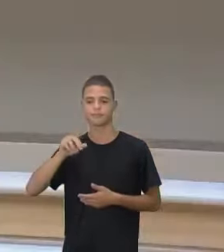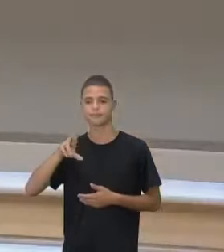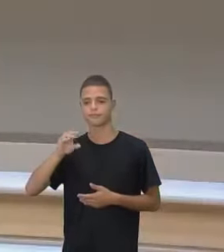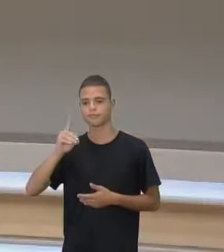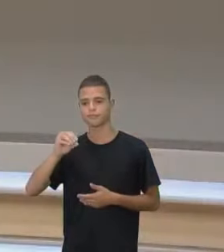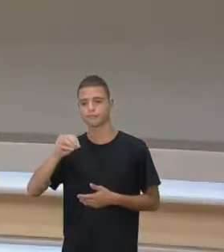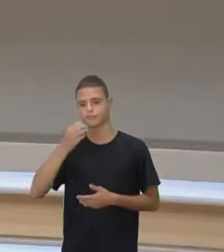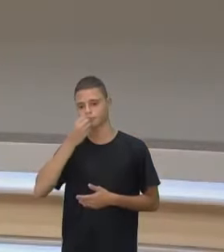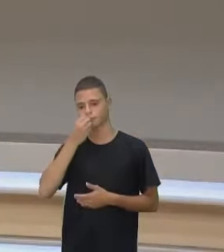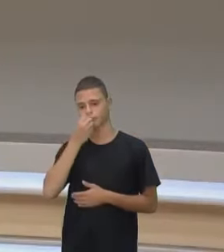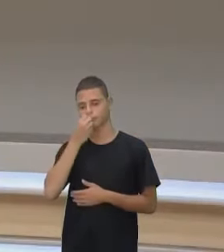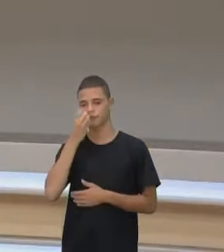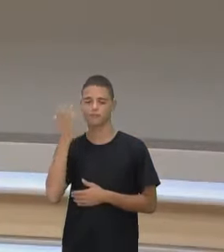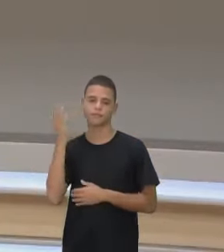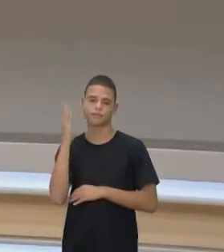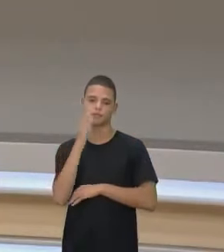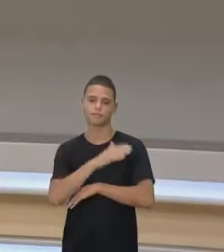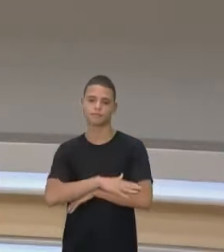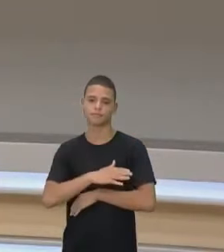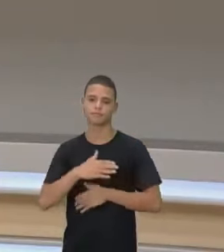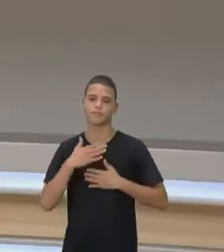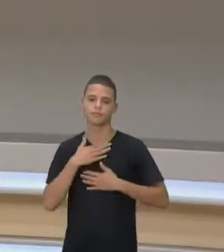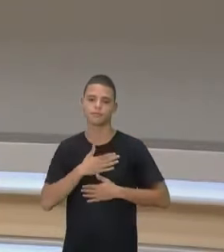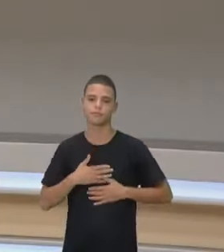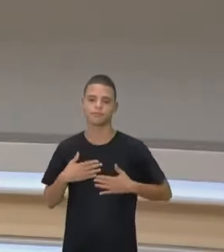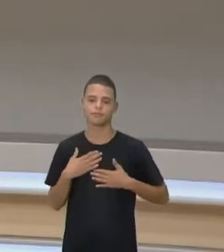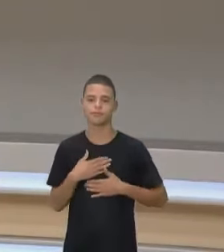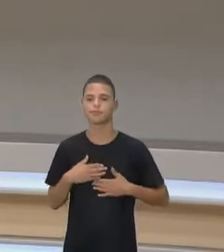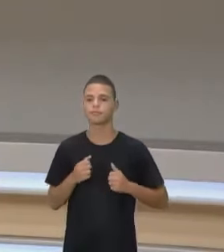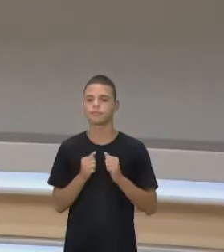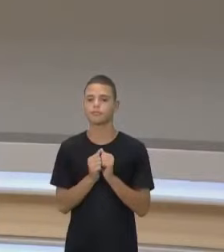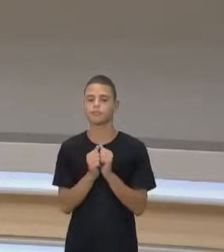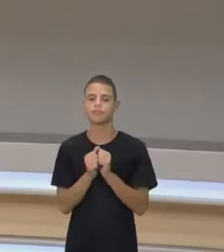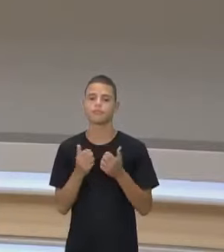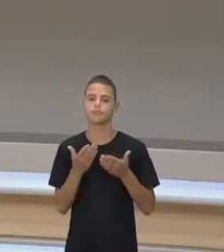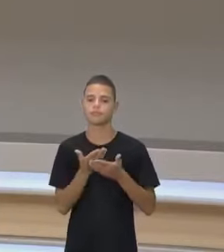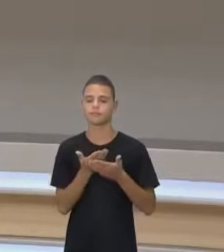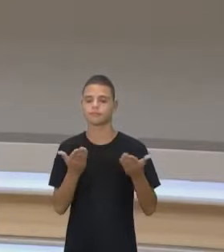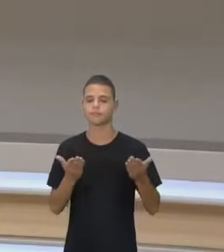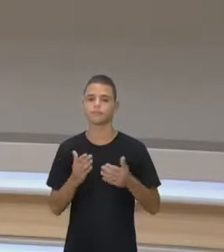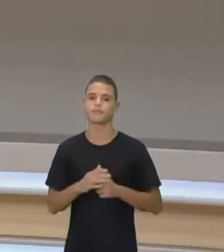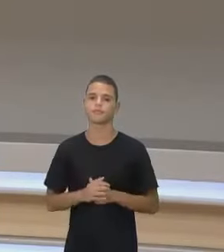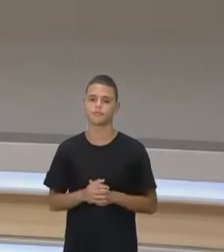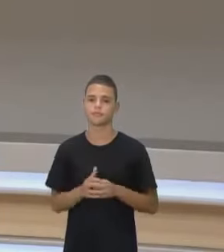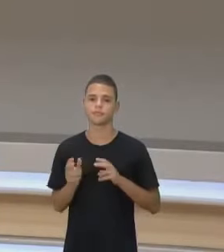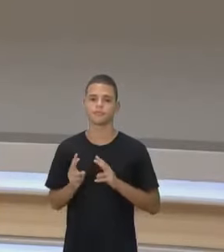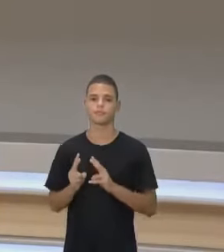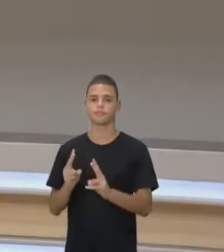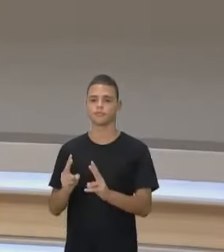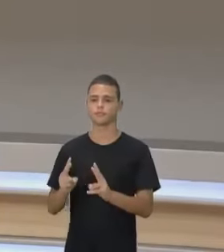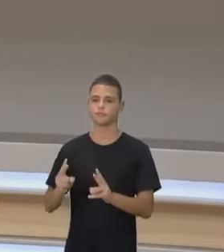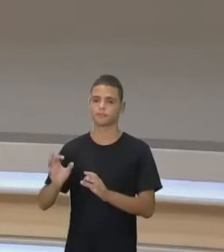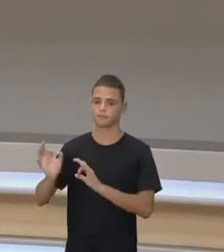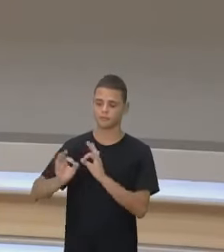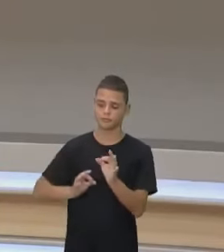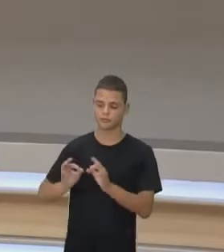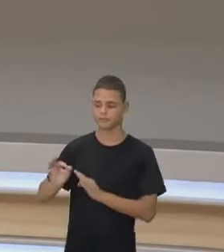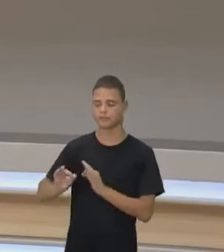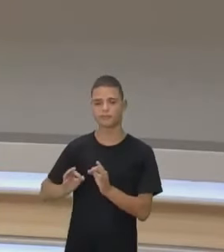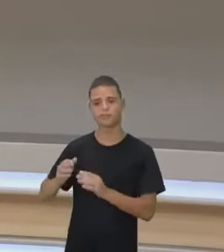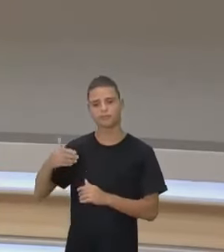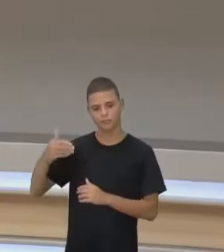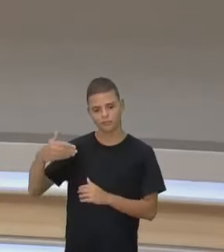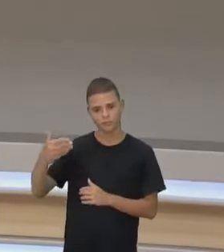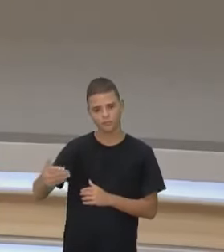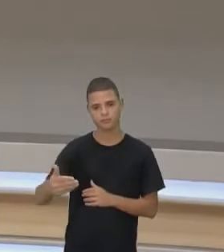pessoal. Mais uma vez, é uma satisfação tremenda estar com vocês aqui nessa continuidade do programa Escola Mais Segura.